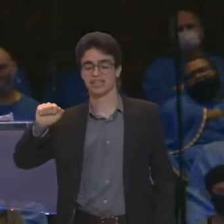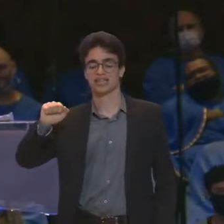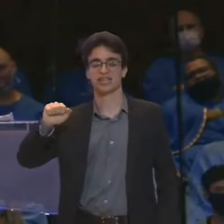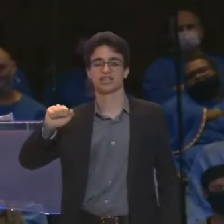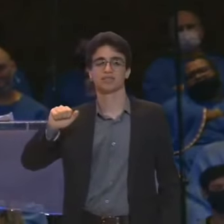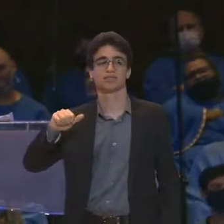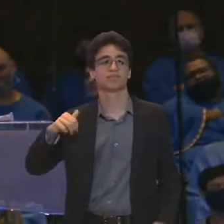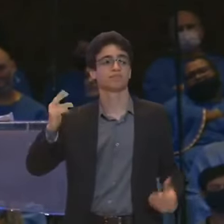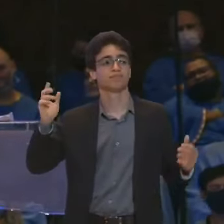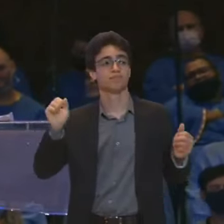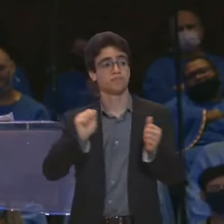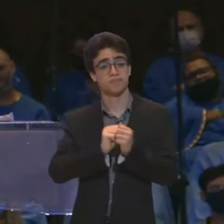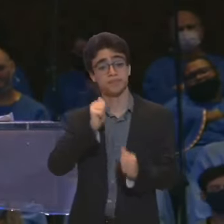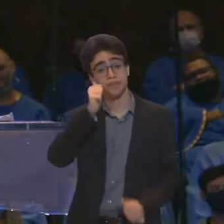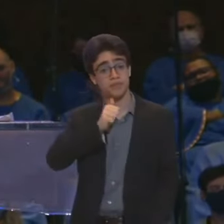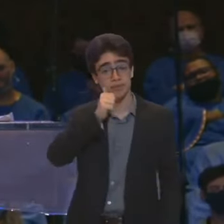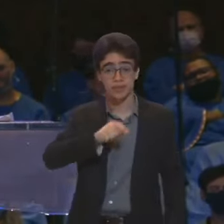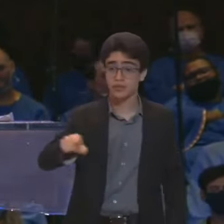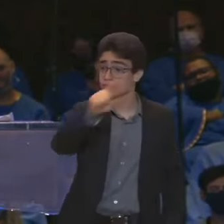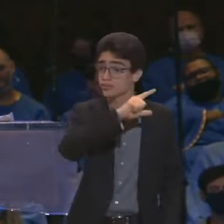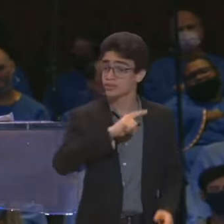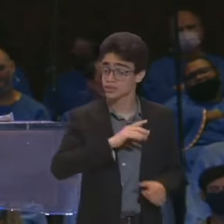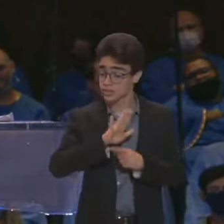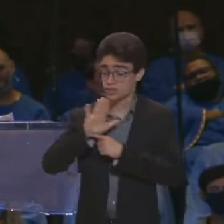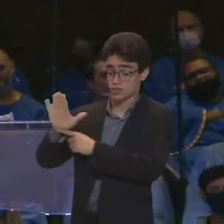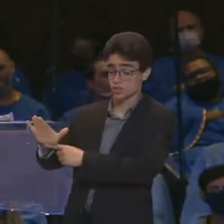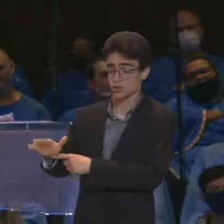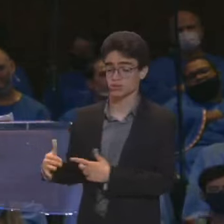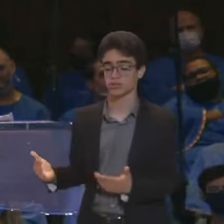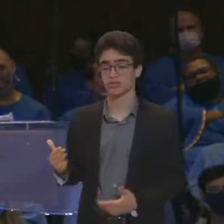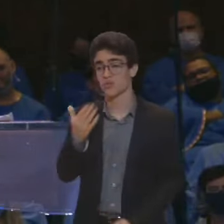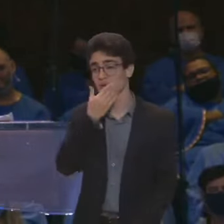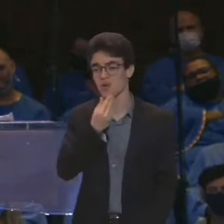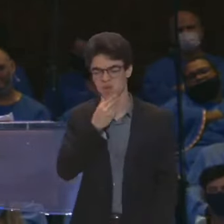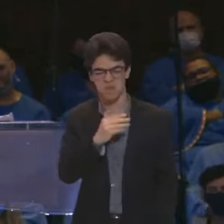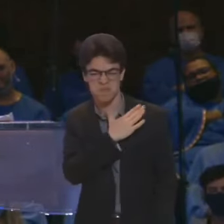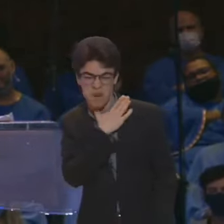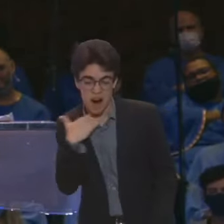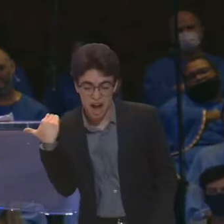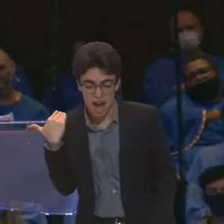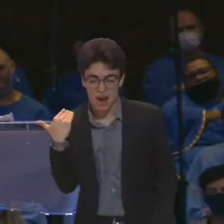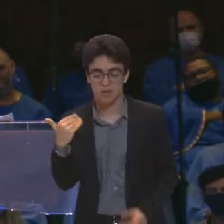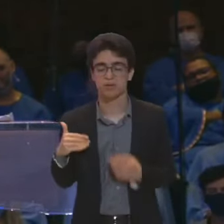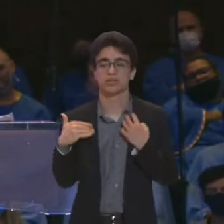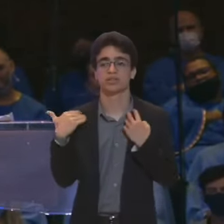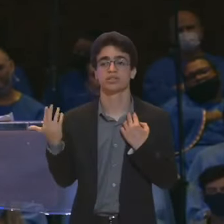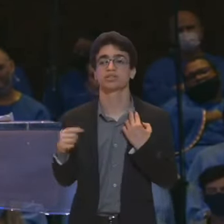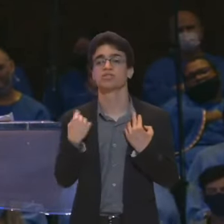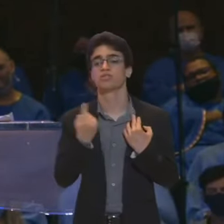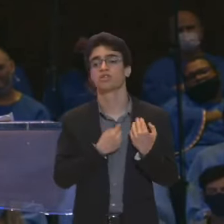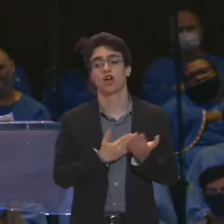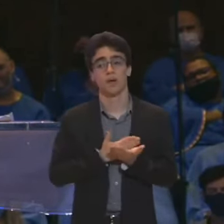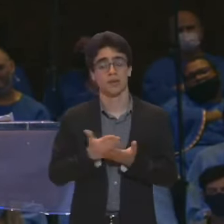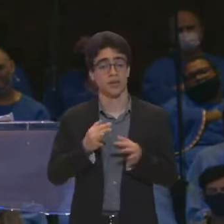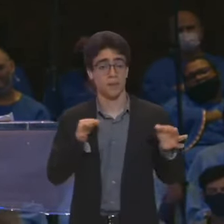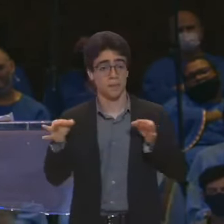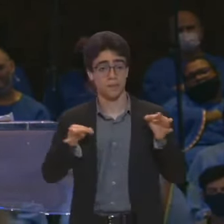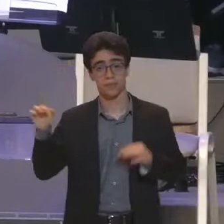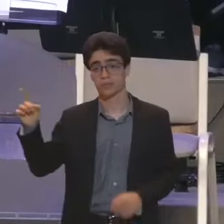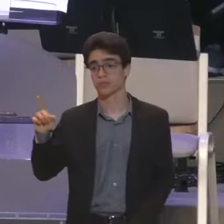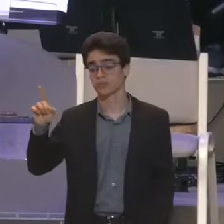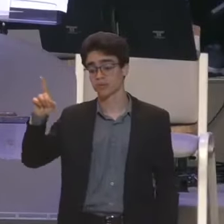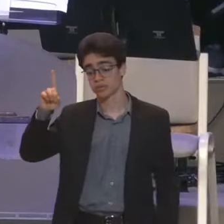e estavam lá as mulheres que vocês ajudam aqui, que os maridos tiveram cabeça cortada, e que estávamos começando o projeto com elas. 100